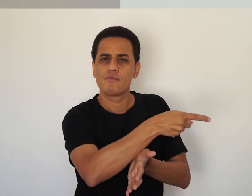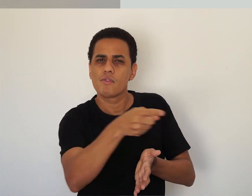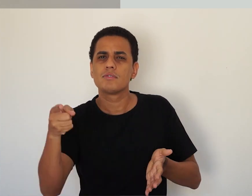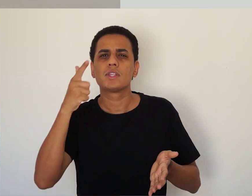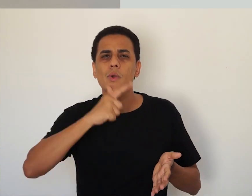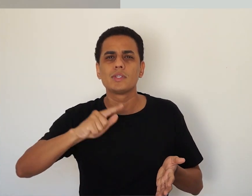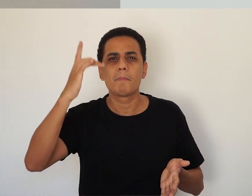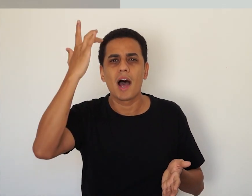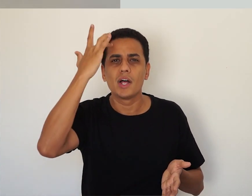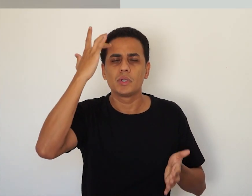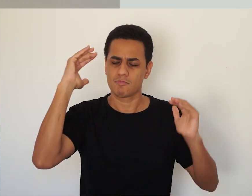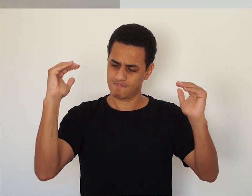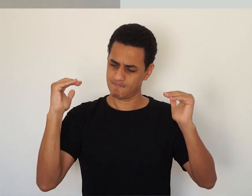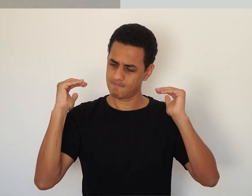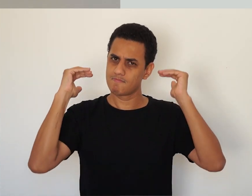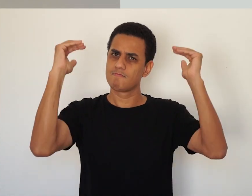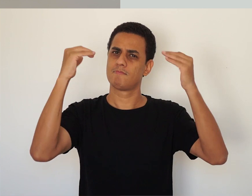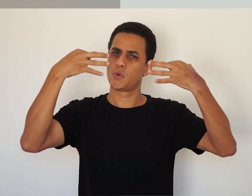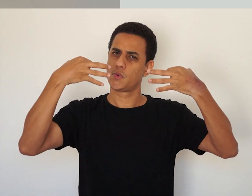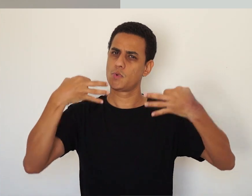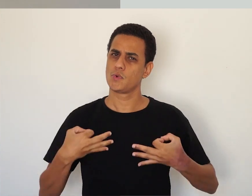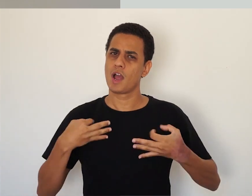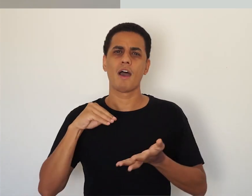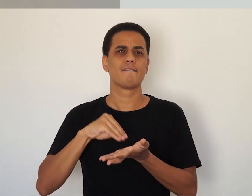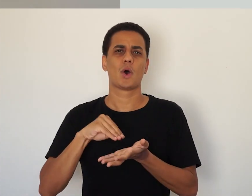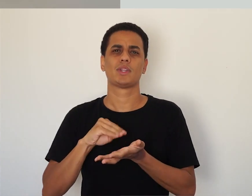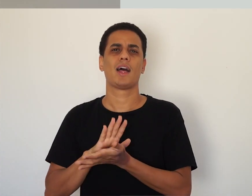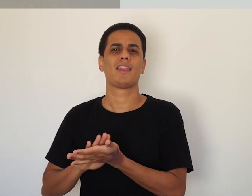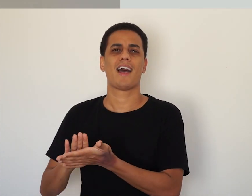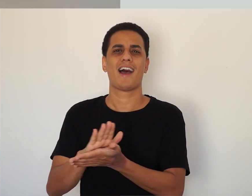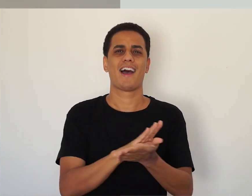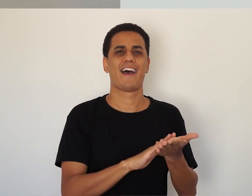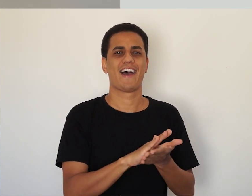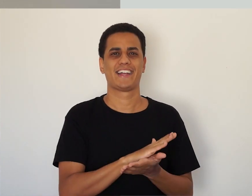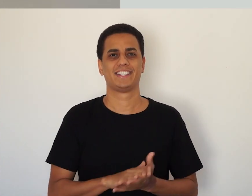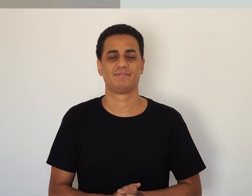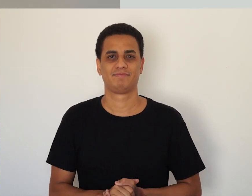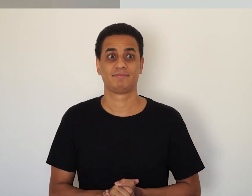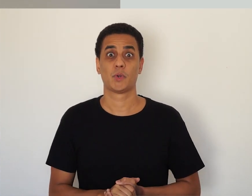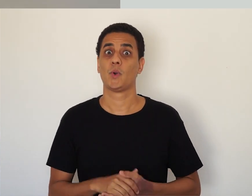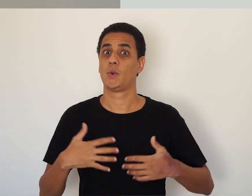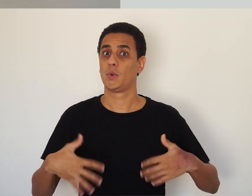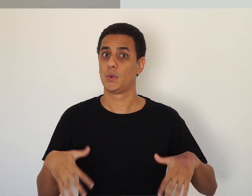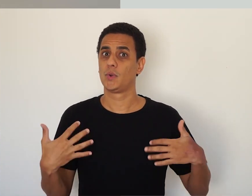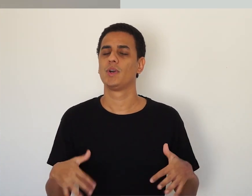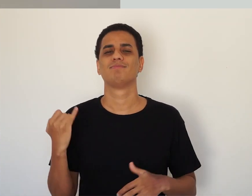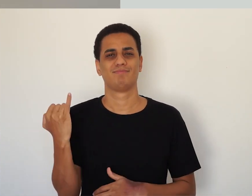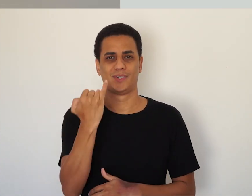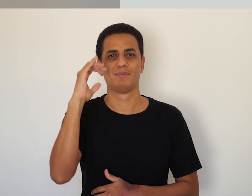de que vocês sejam maduros e íntegros, sem lhes faltar coisa alguma. A gente